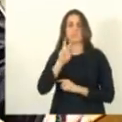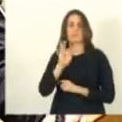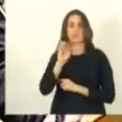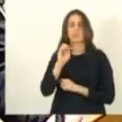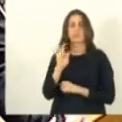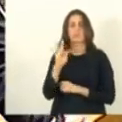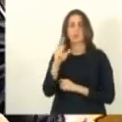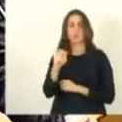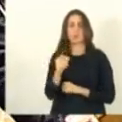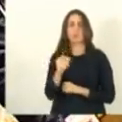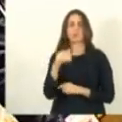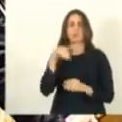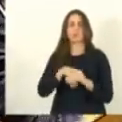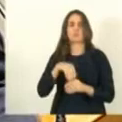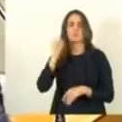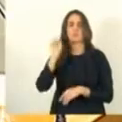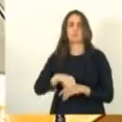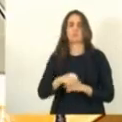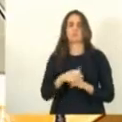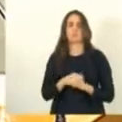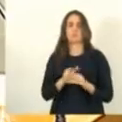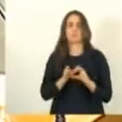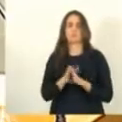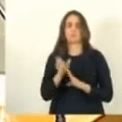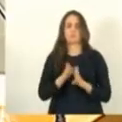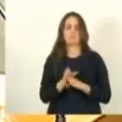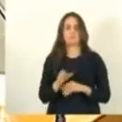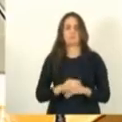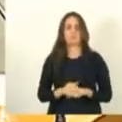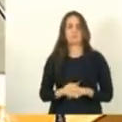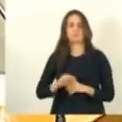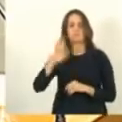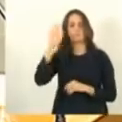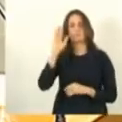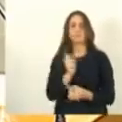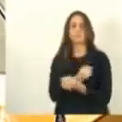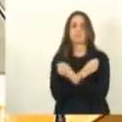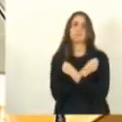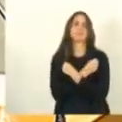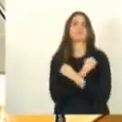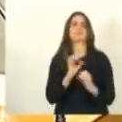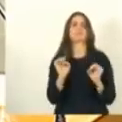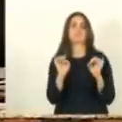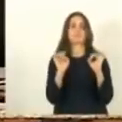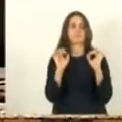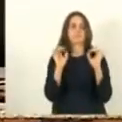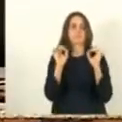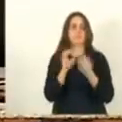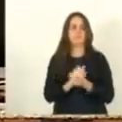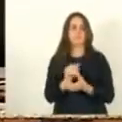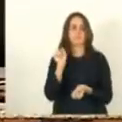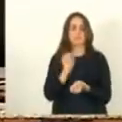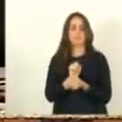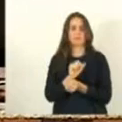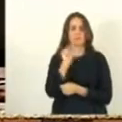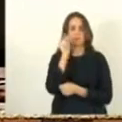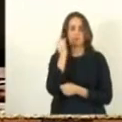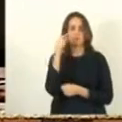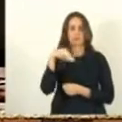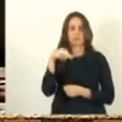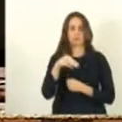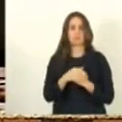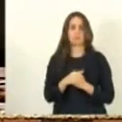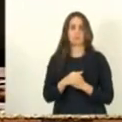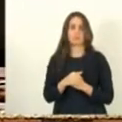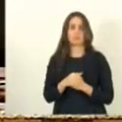governo do Estado, voto sim. Encerrado então a discussão. Senhor presidente, pela ordem, eu queria mandar um abraço muito especial. Só um minuto, sim, senhor. Só um minuto. Vossa